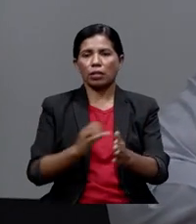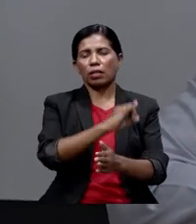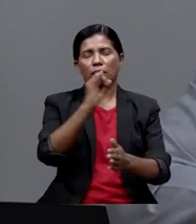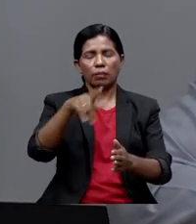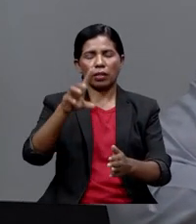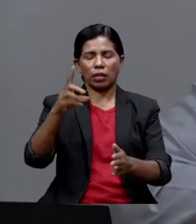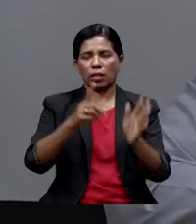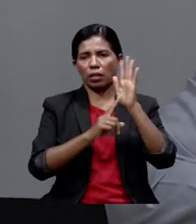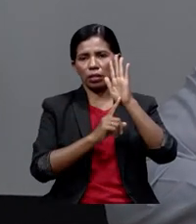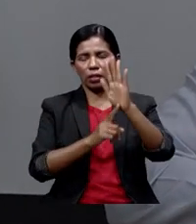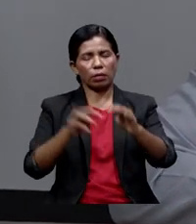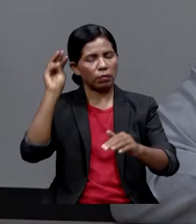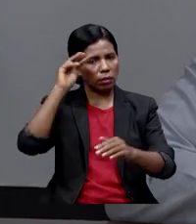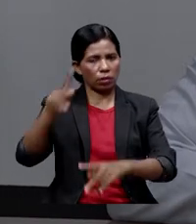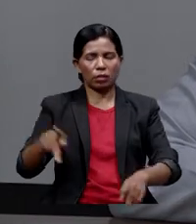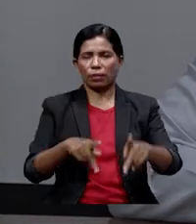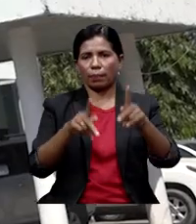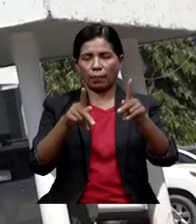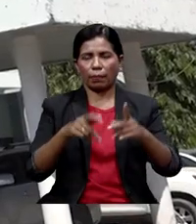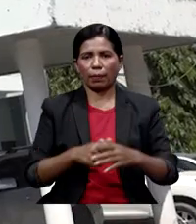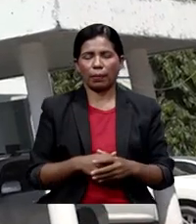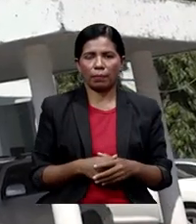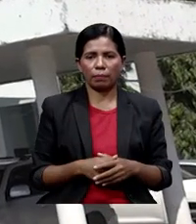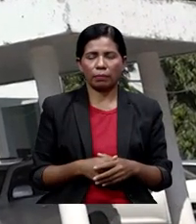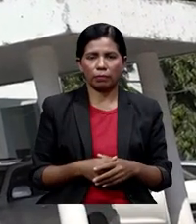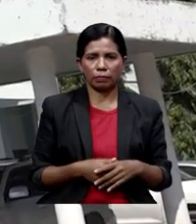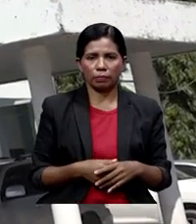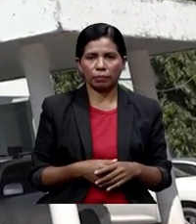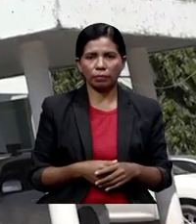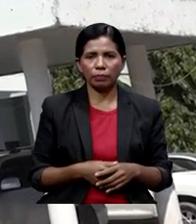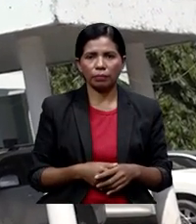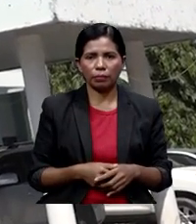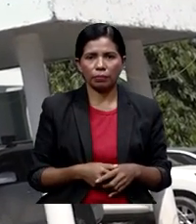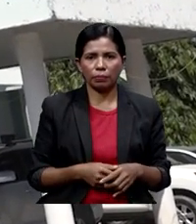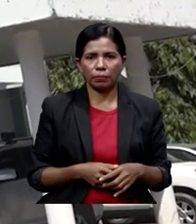zé, relata ona ba Ministério Público, a Gina Lola, Mário Freira, Giamen.